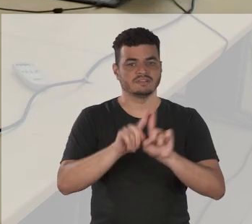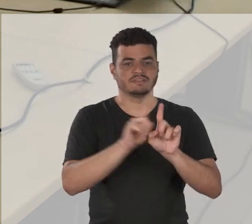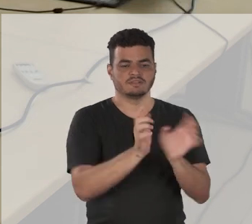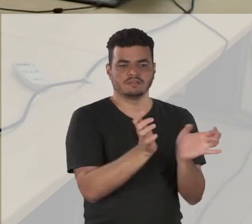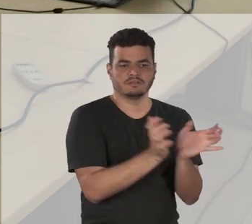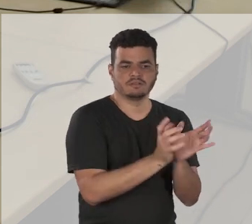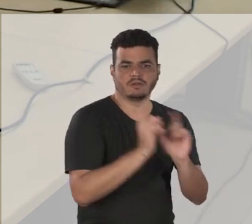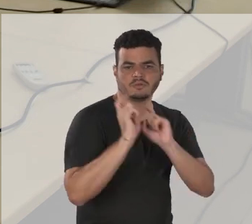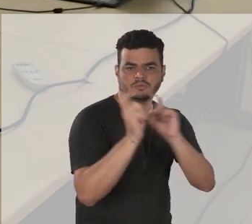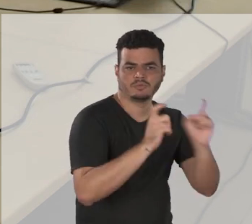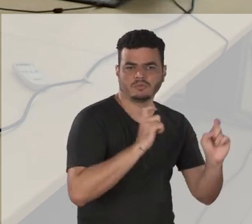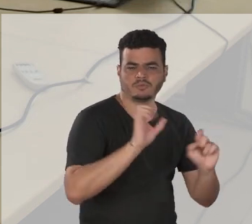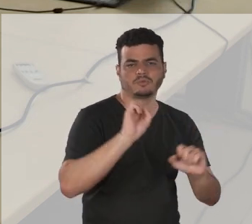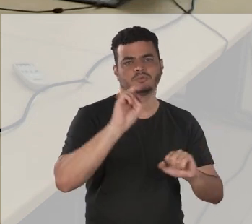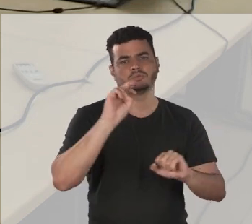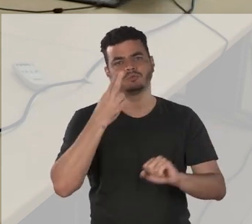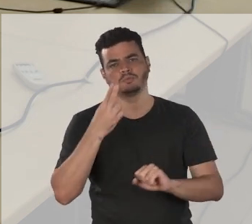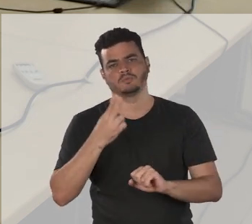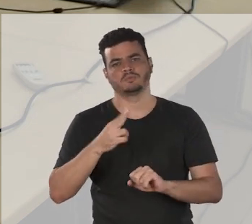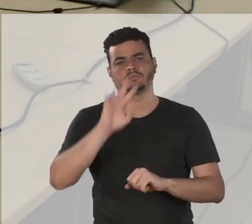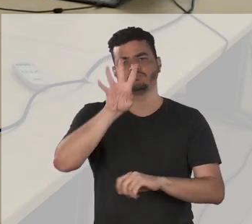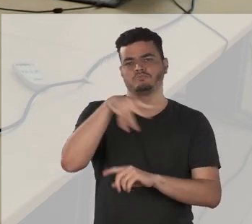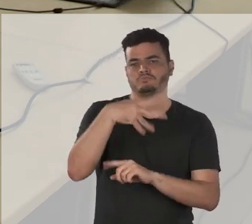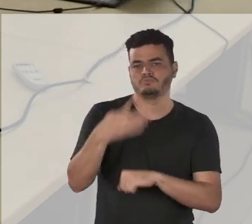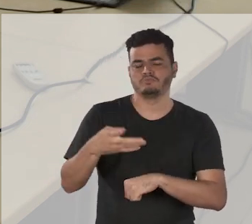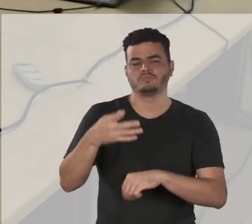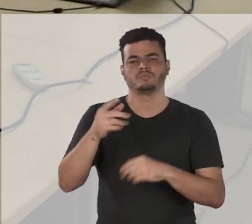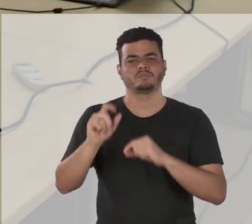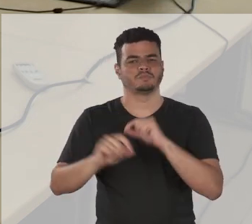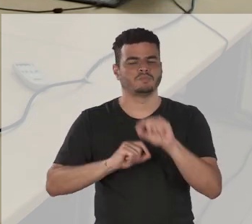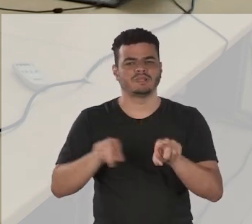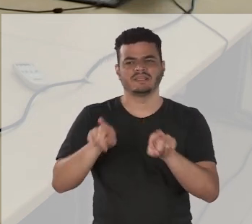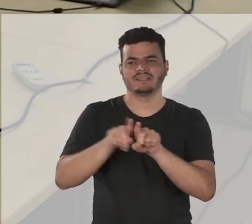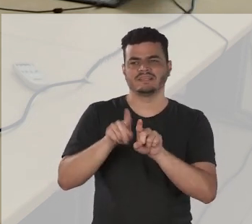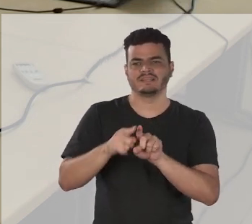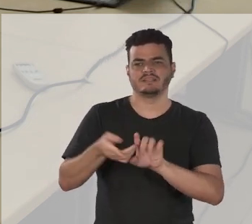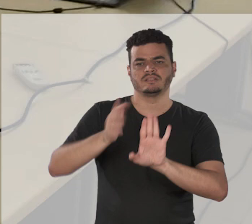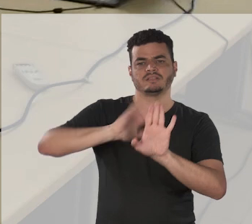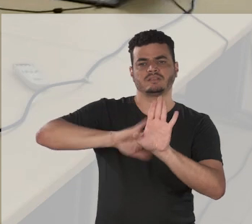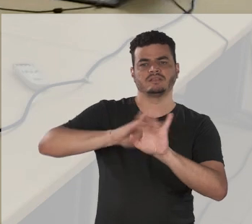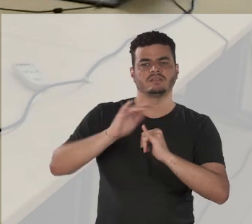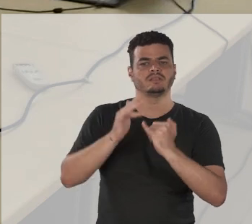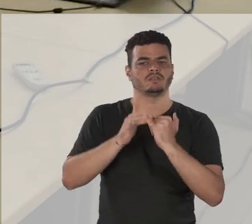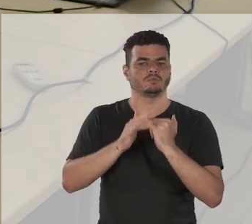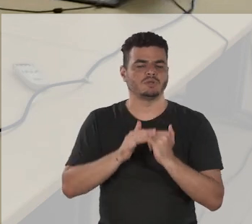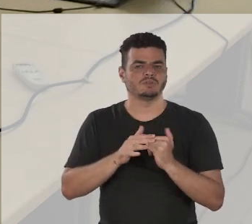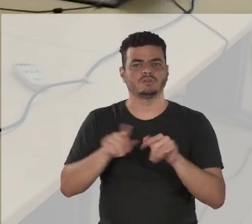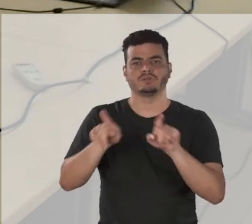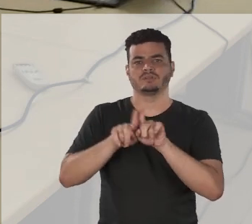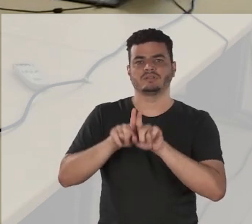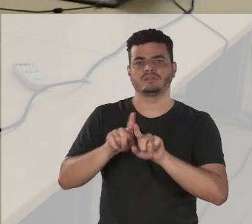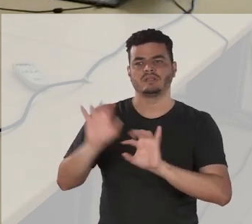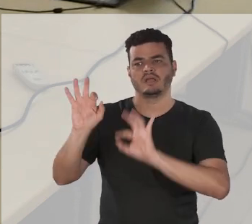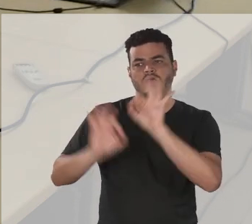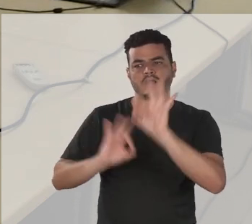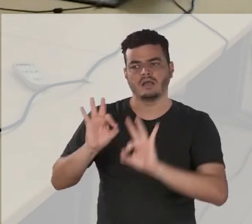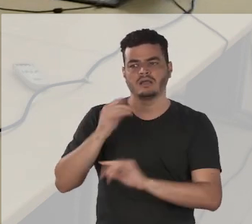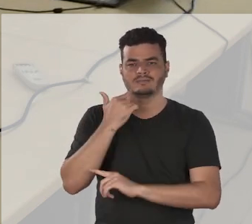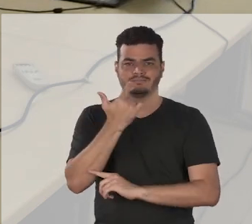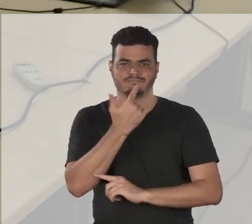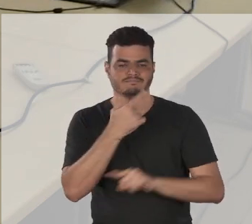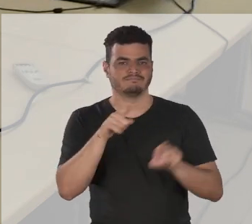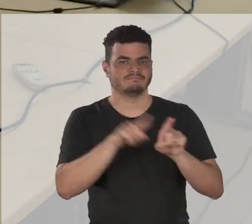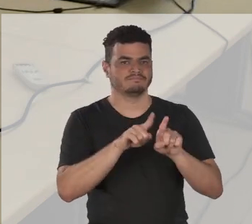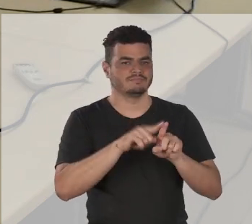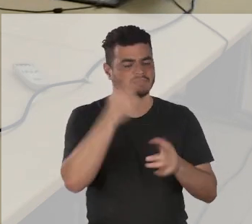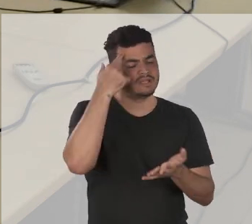discussão, na organização do caderno de resumos, nos bastidores do YouTube, na organização dos lanches, na ministração de